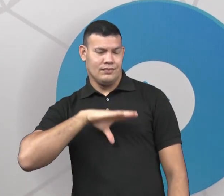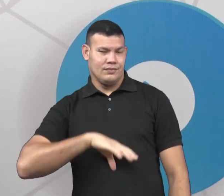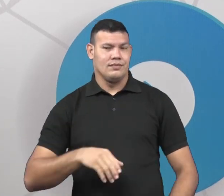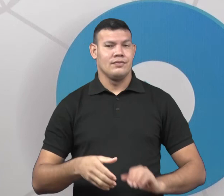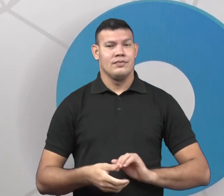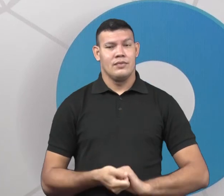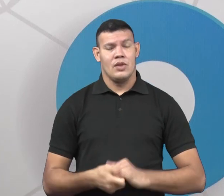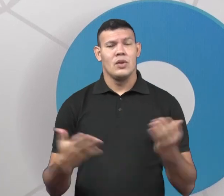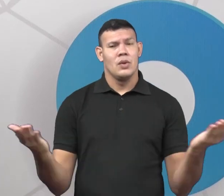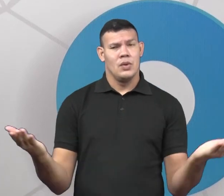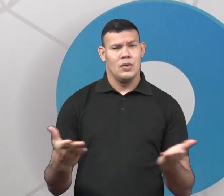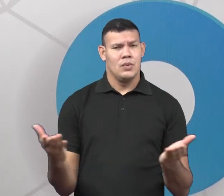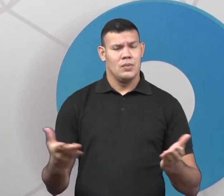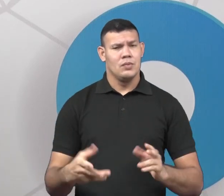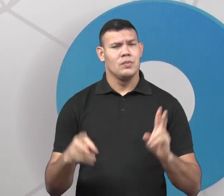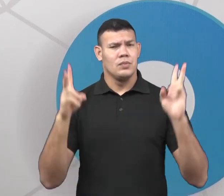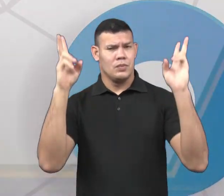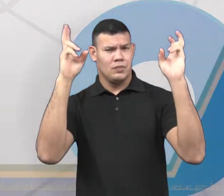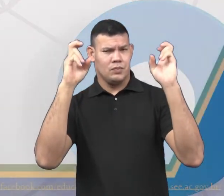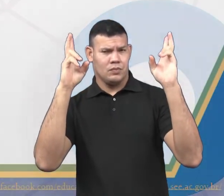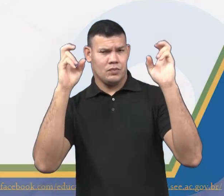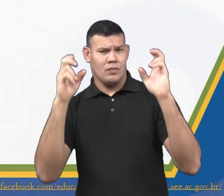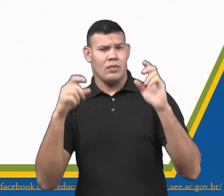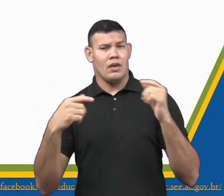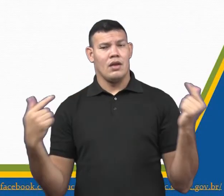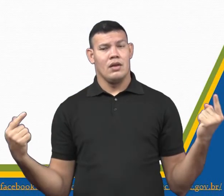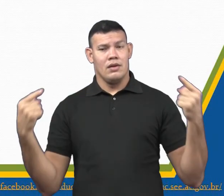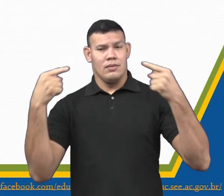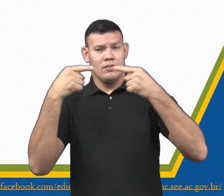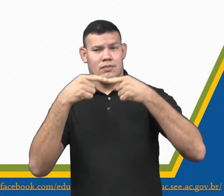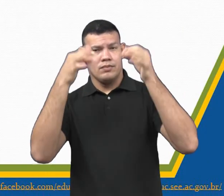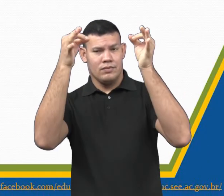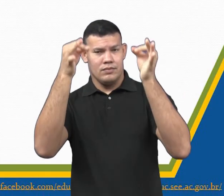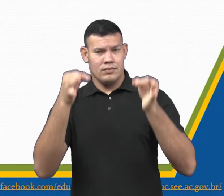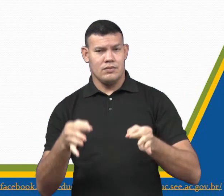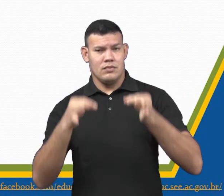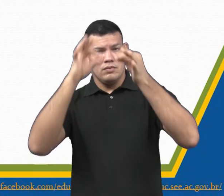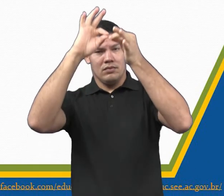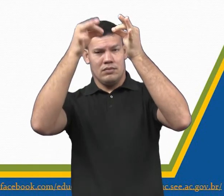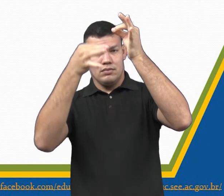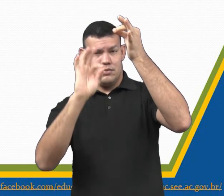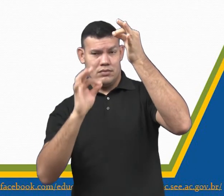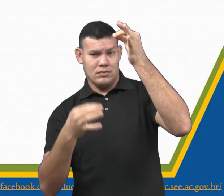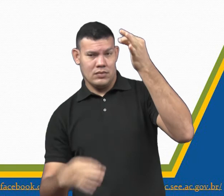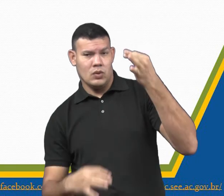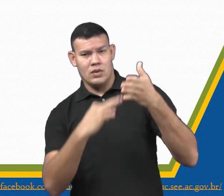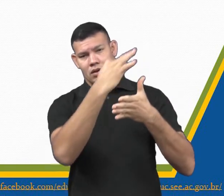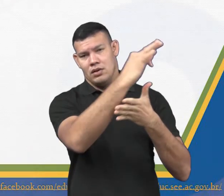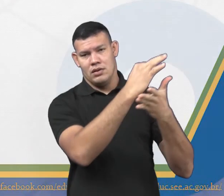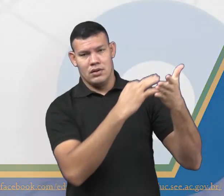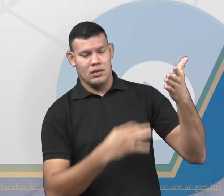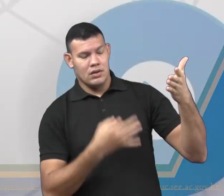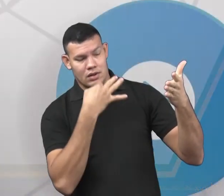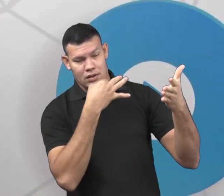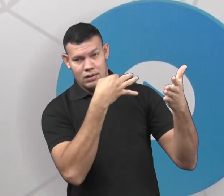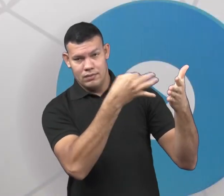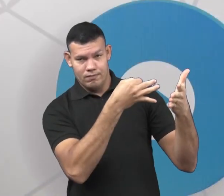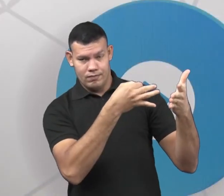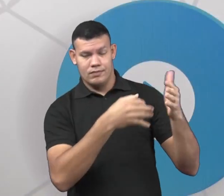portuguesa. Hoje vamos ver o conteúdo de coerência e coesão na argumentação e na contra-argumentação.